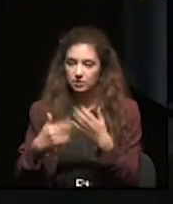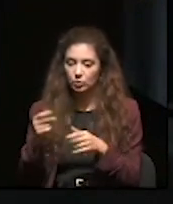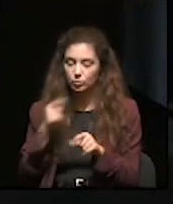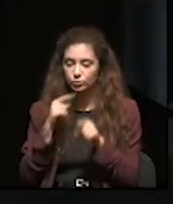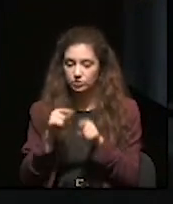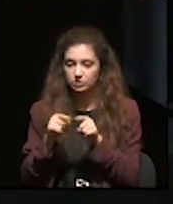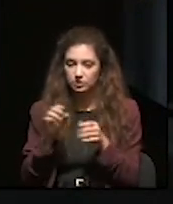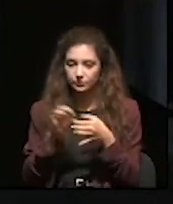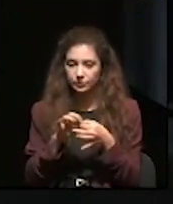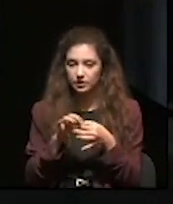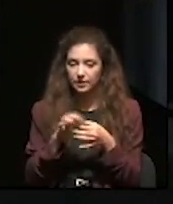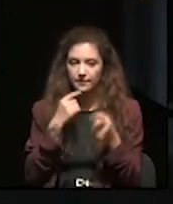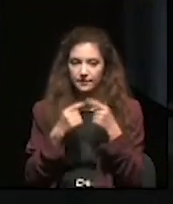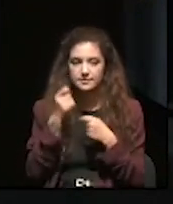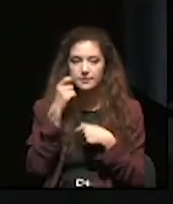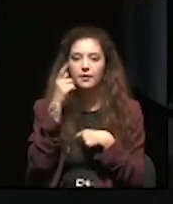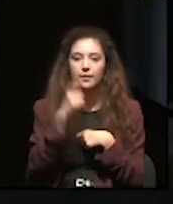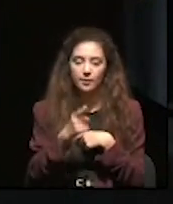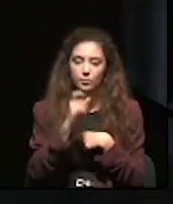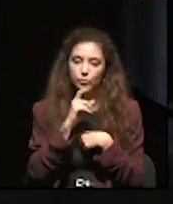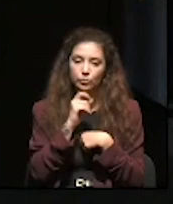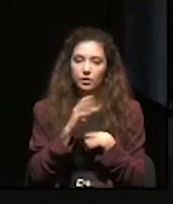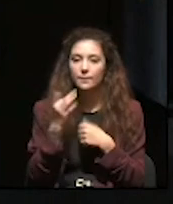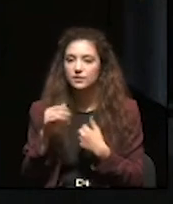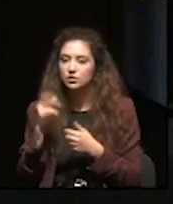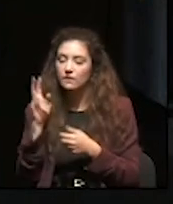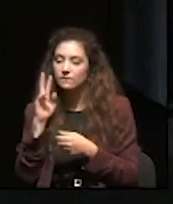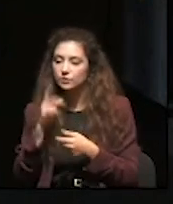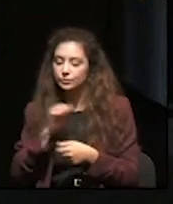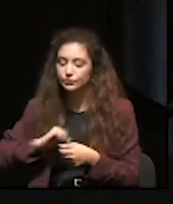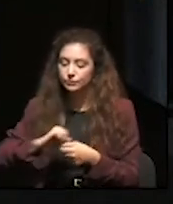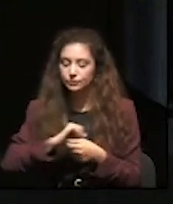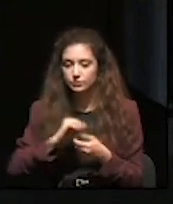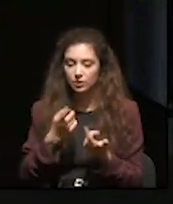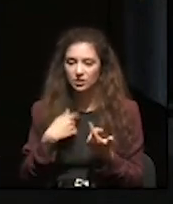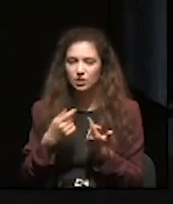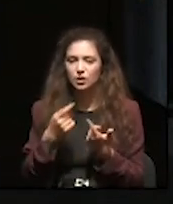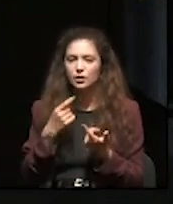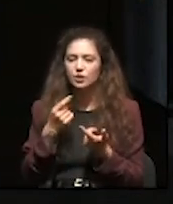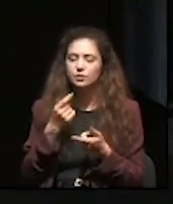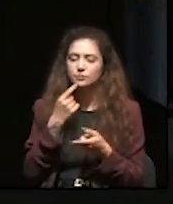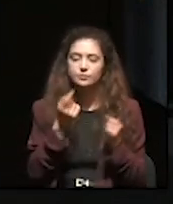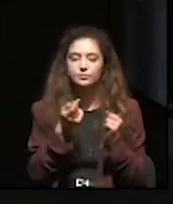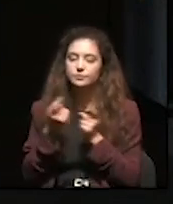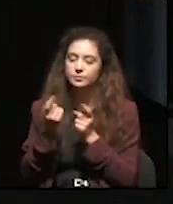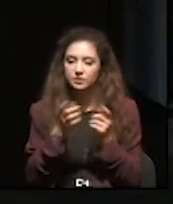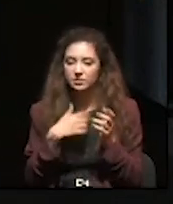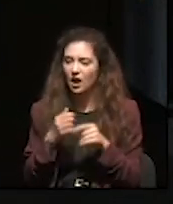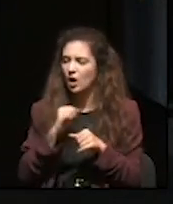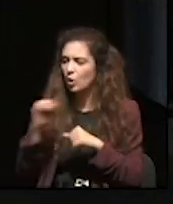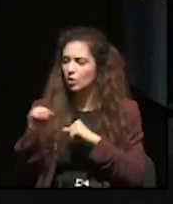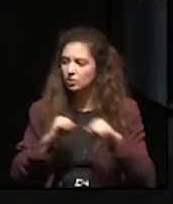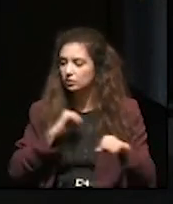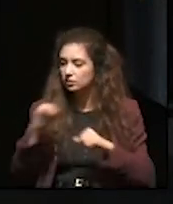não sobre quem fez a queixa que podia ter feito, mas sim sobre os nossos valores. Não o discurso fácil e odioso de pôr uns contra os